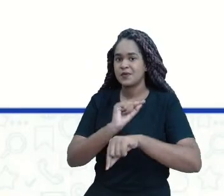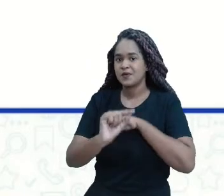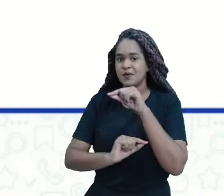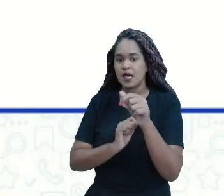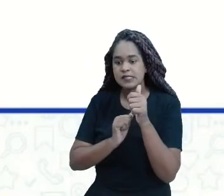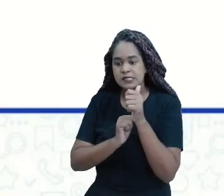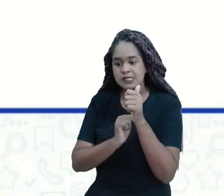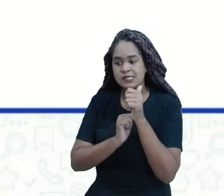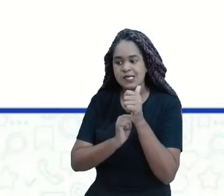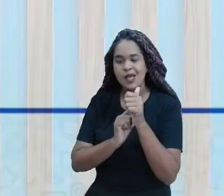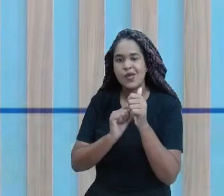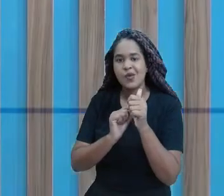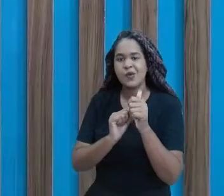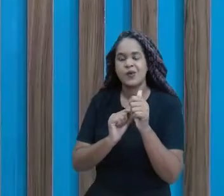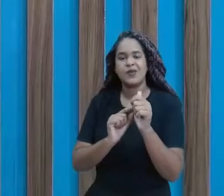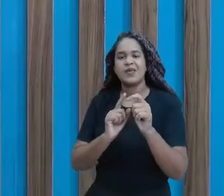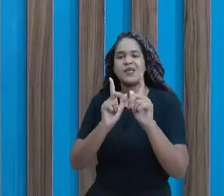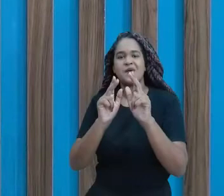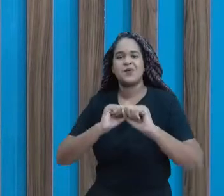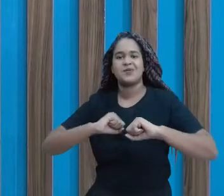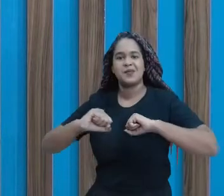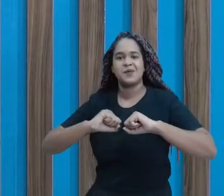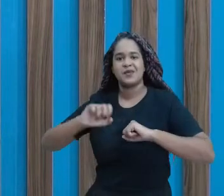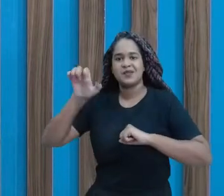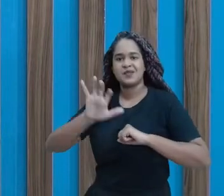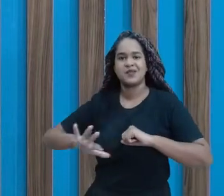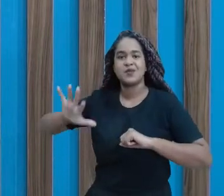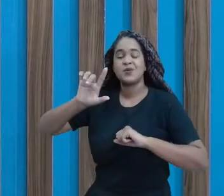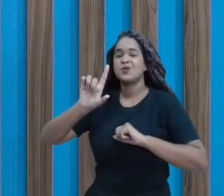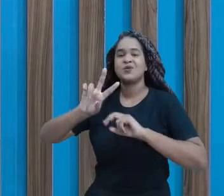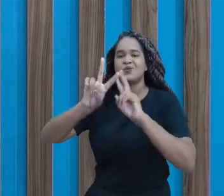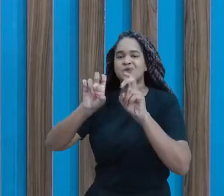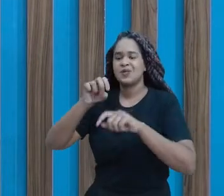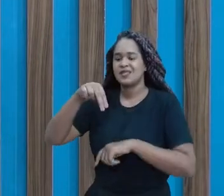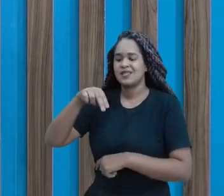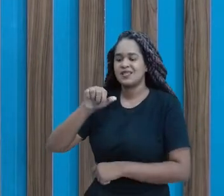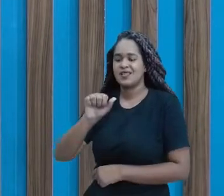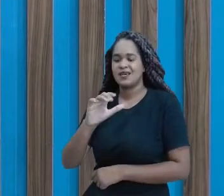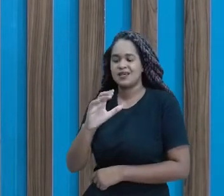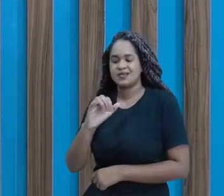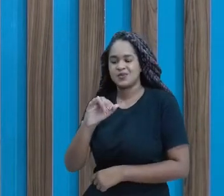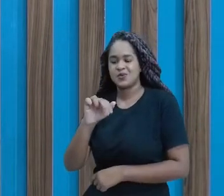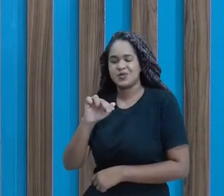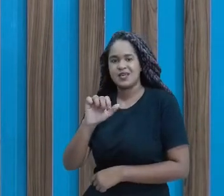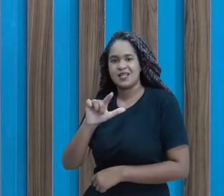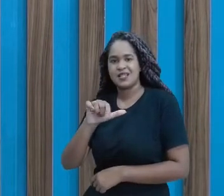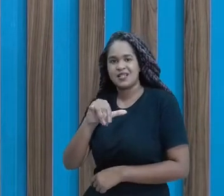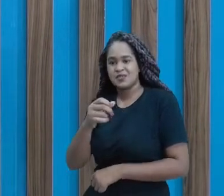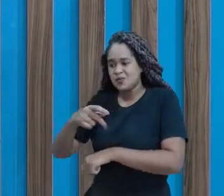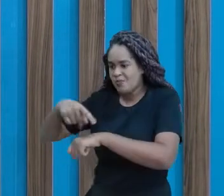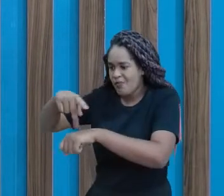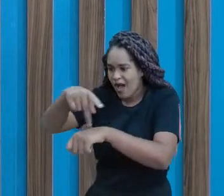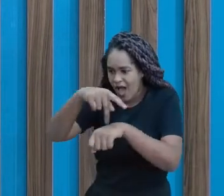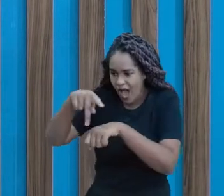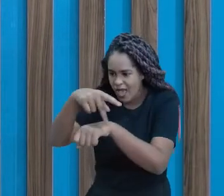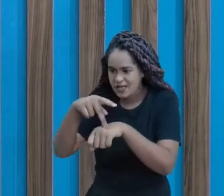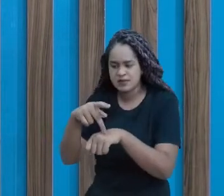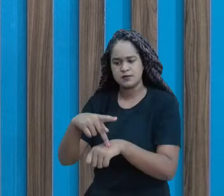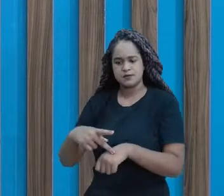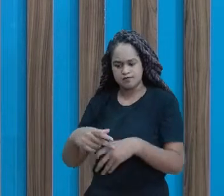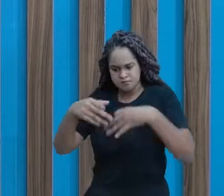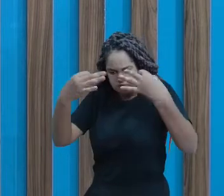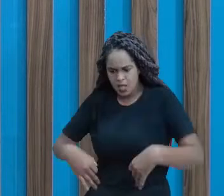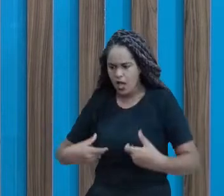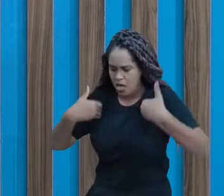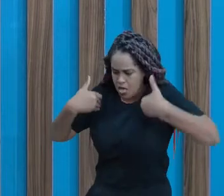acompanhando um pouco de um debate que está existindo na Europa, que é sobre o nacionalismo. Exatamente. Né? As nações, os países estão se reafirmando enquanto